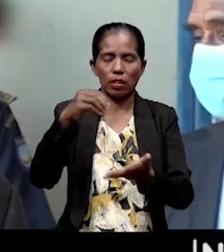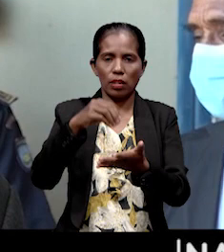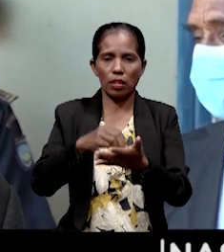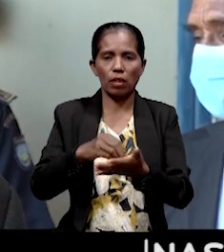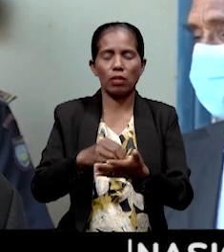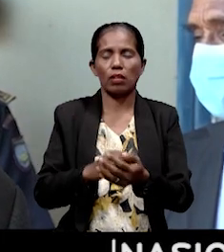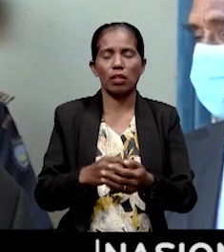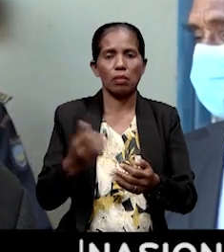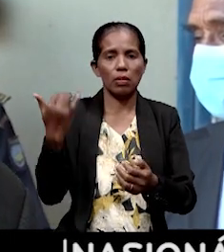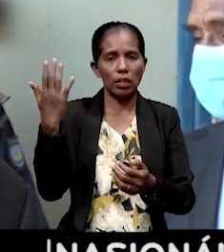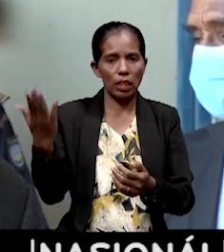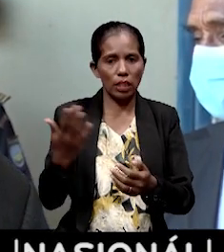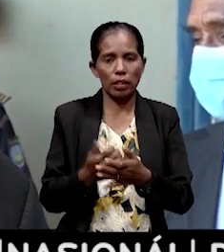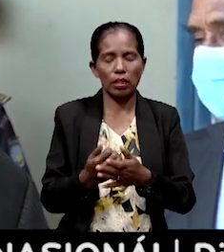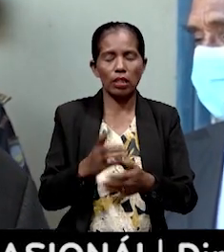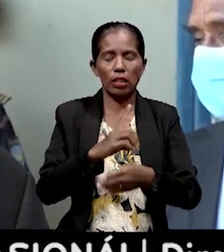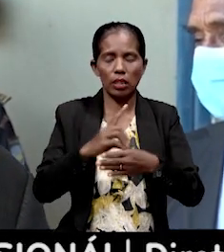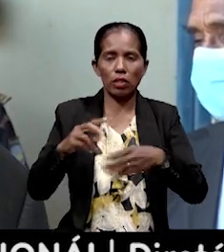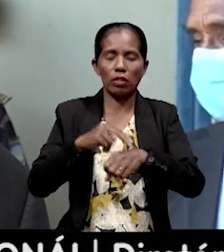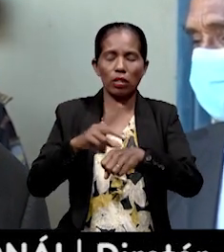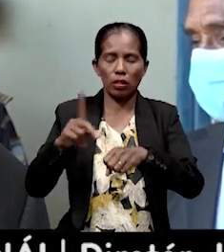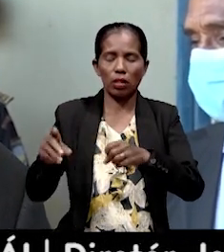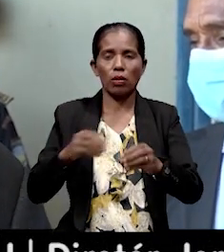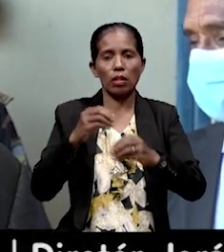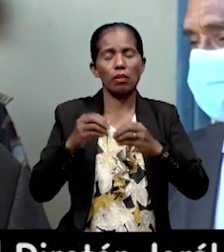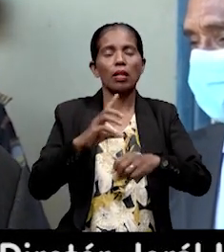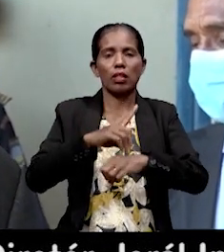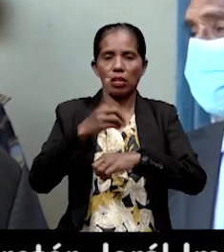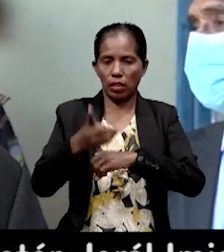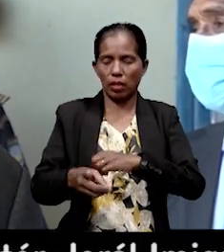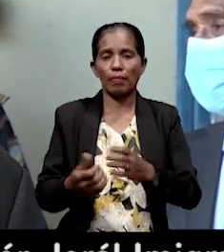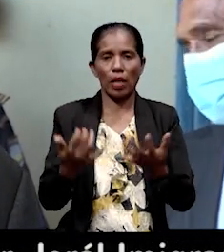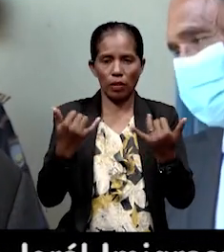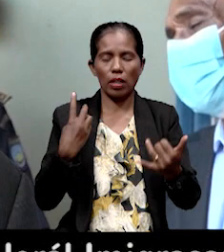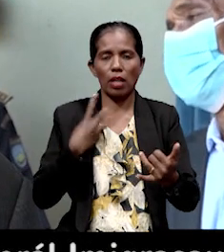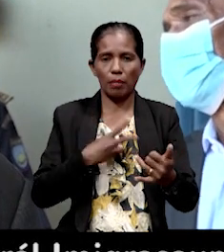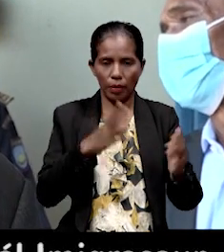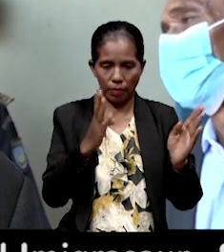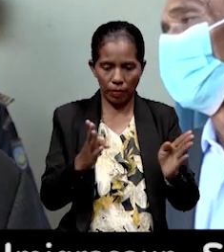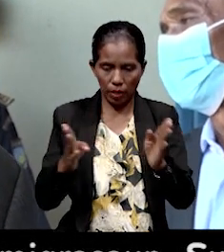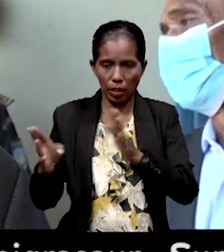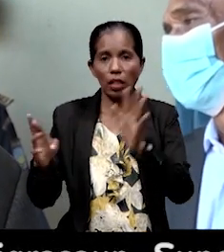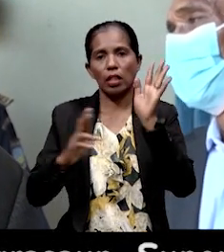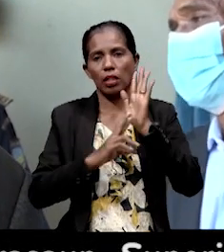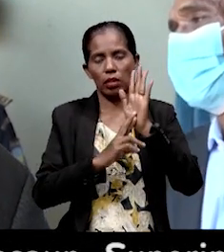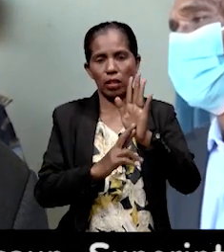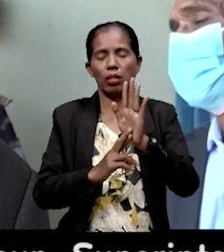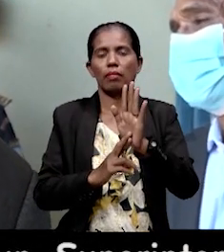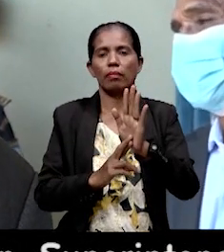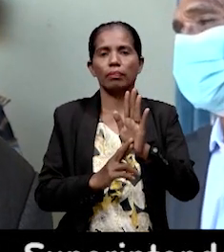civil nomos ia direção nacional gestão riscos desastresnya aguardam ami prepara hera relatório ba